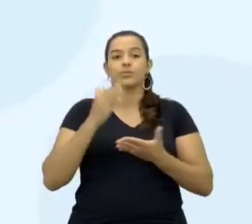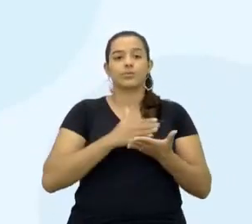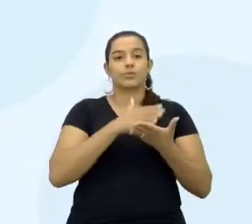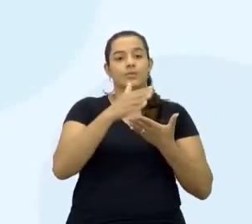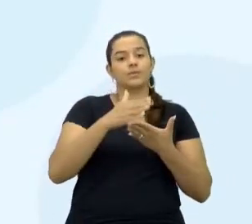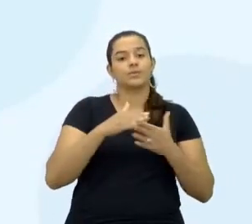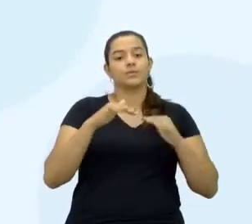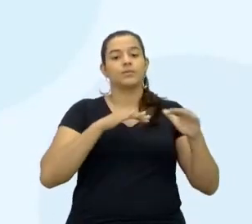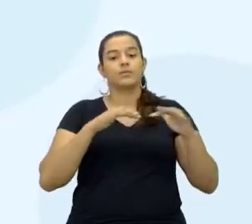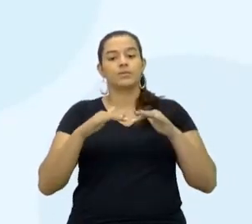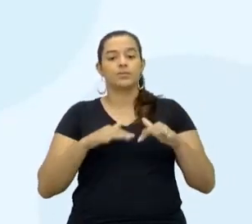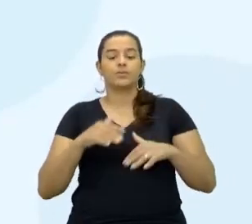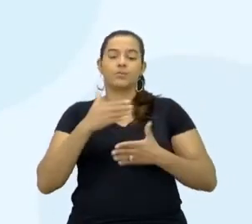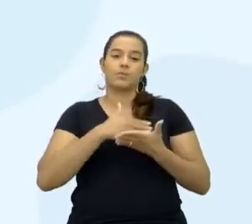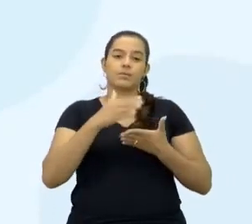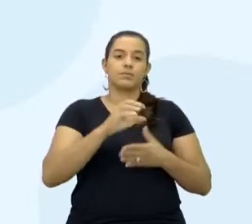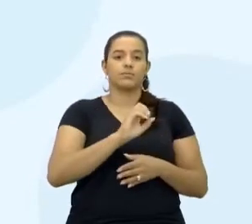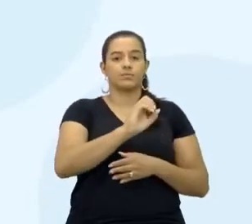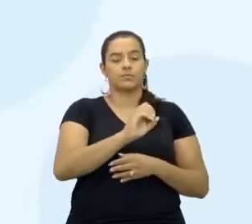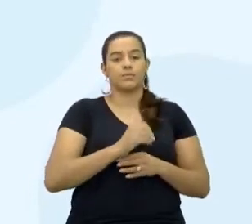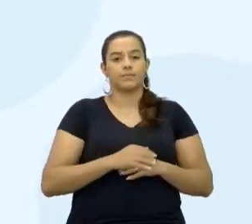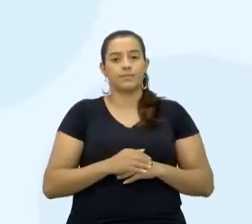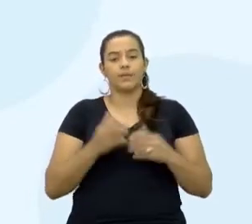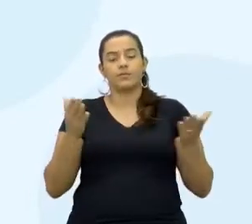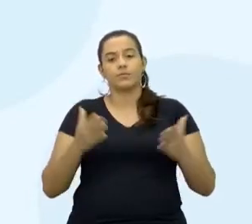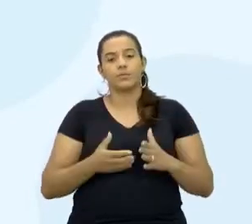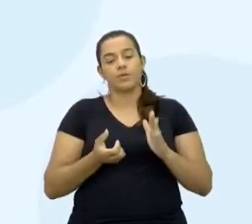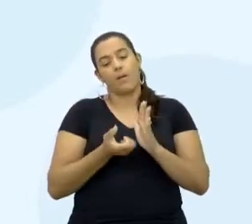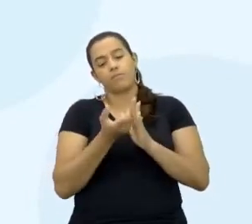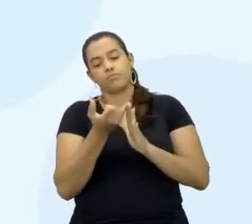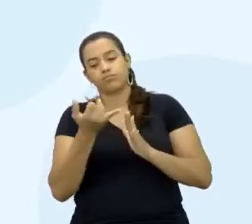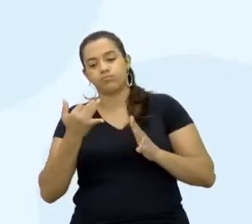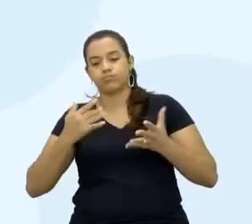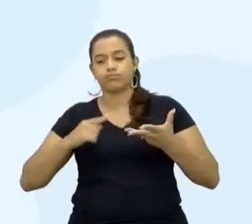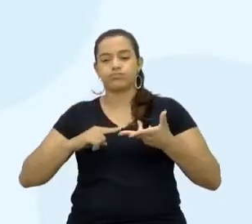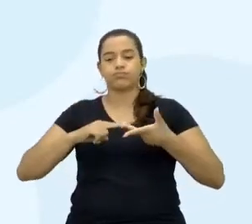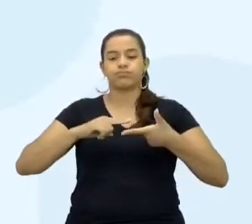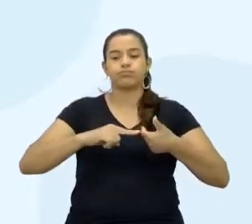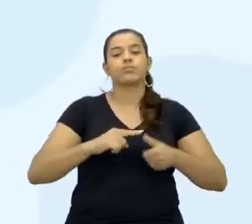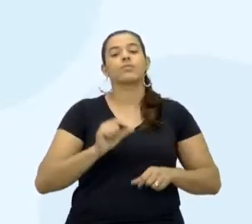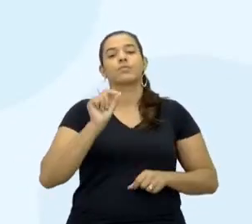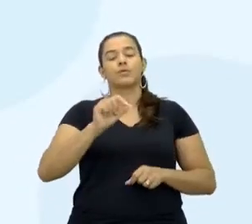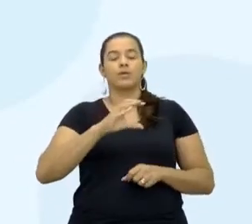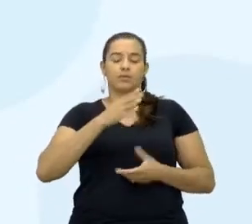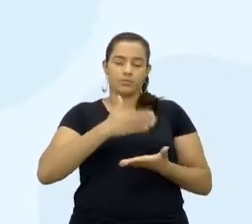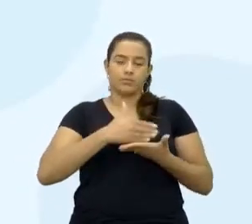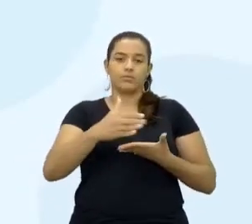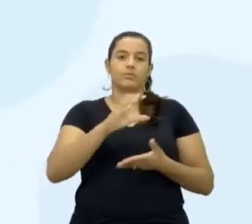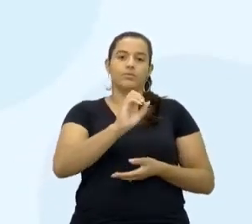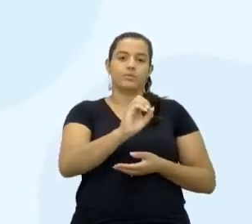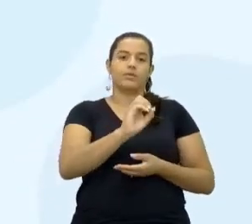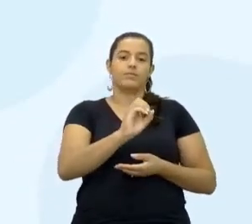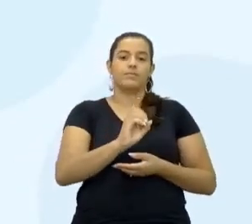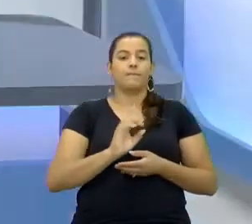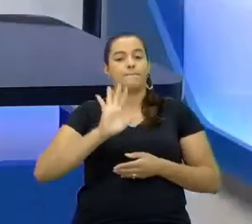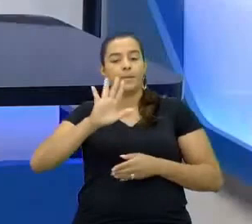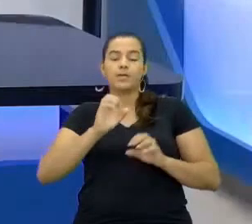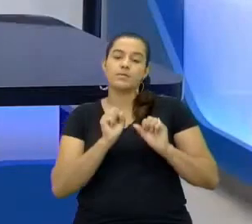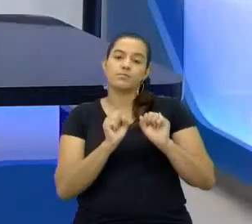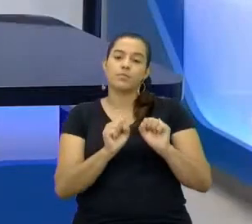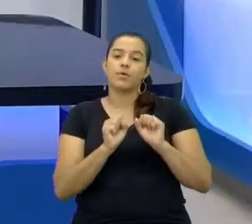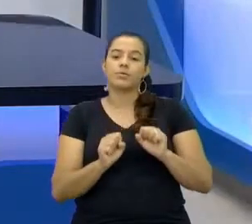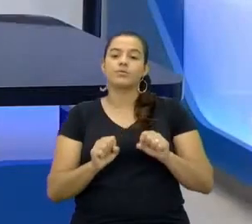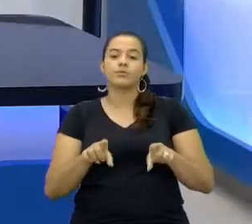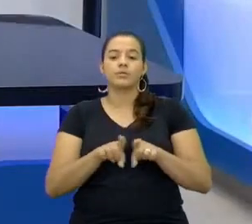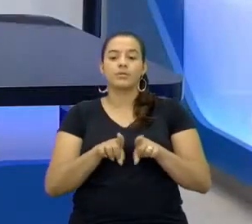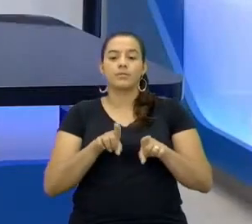movimento a partir da posição 0. Então, a gente começou a contar aqui no nosso caninho a partir do 0, né? Mas eu poderia ter contado,